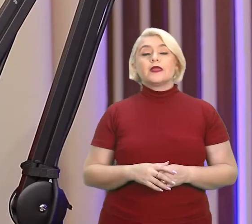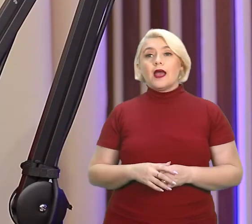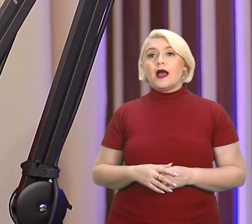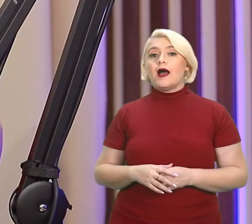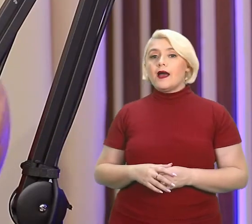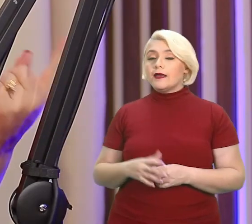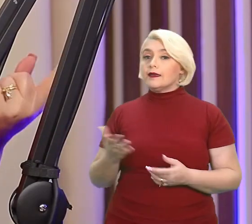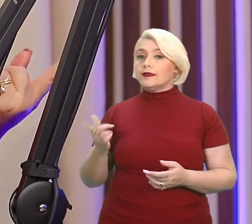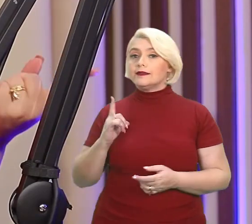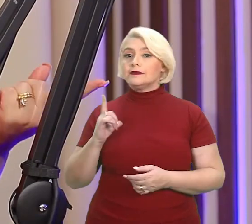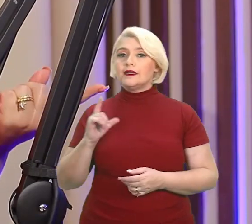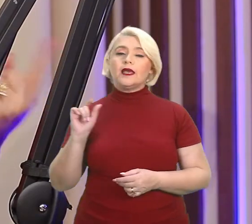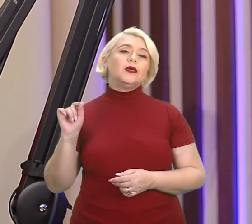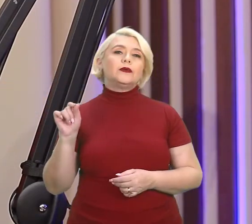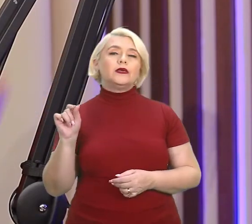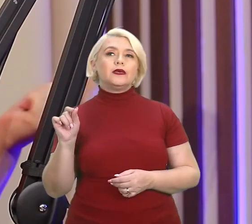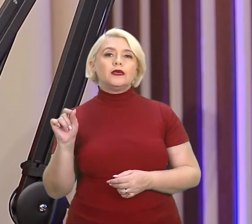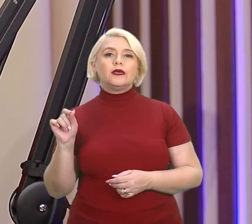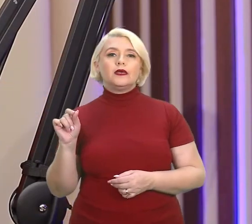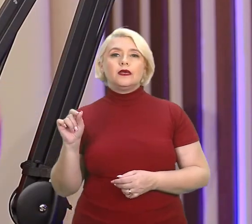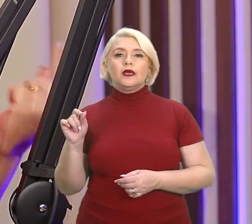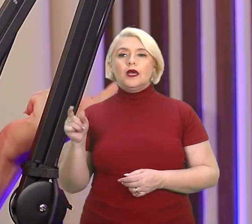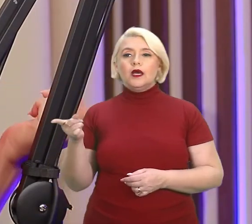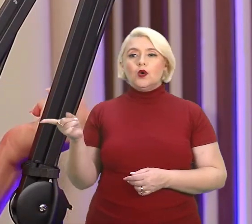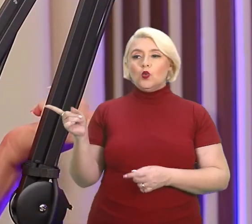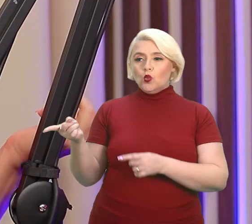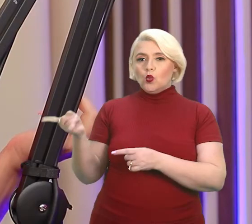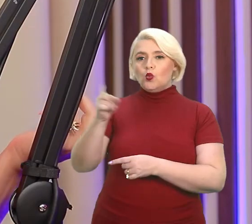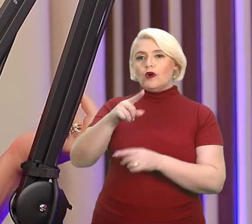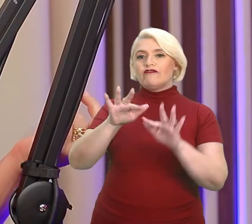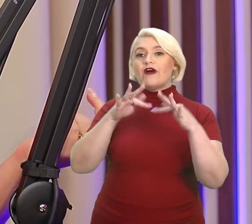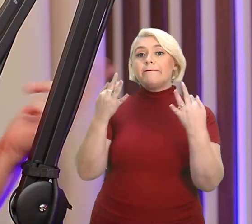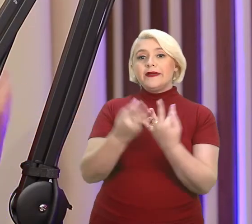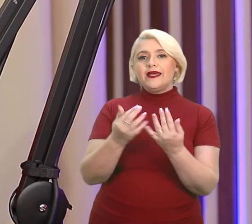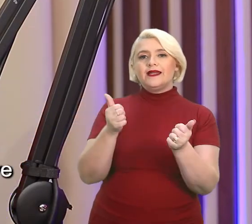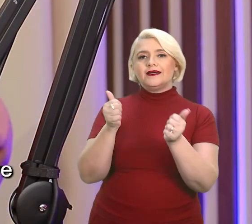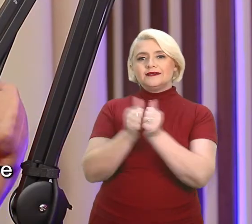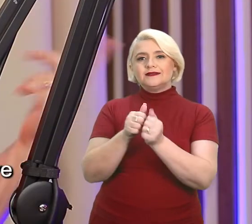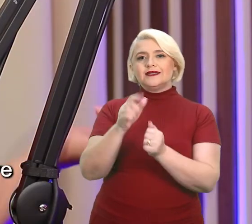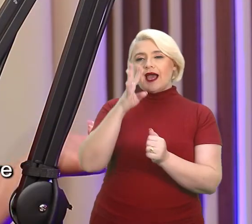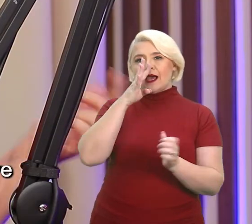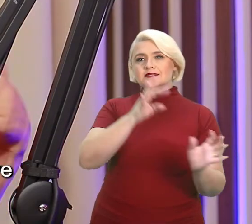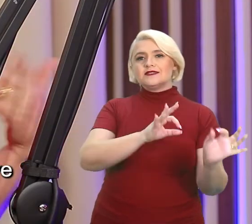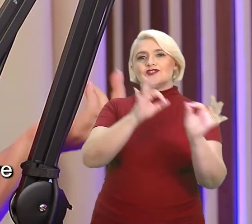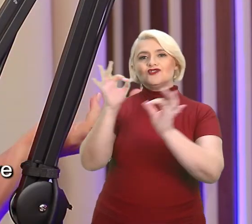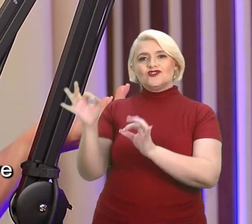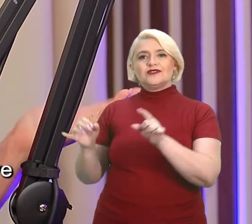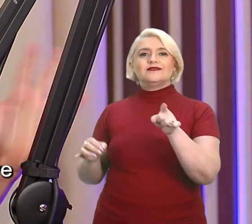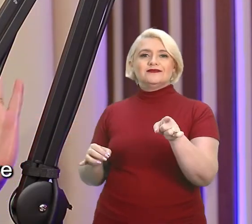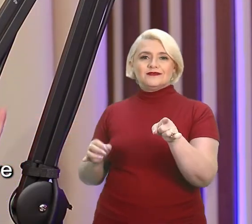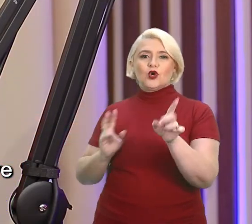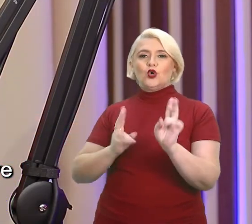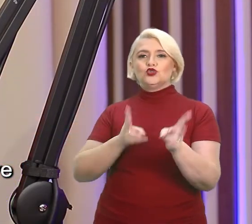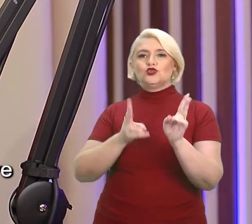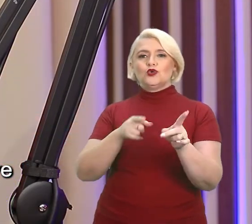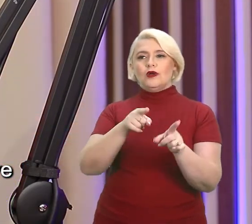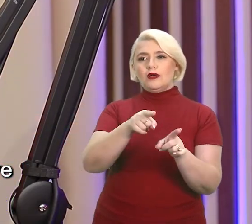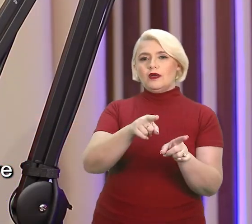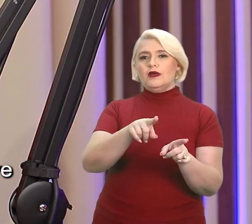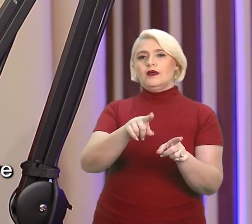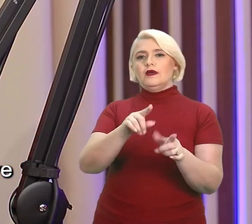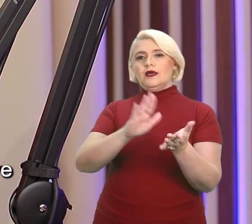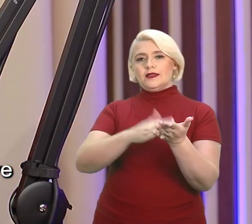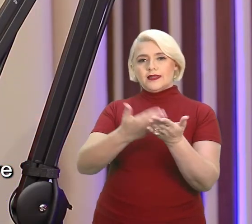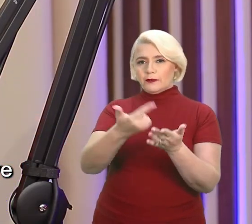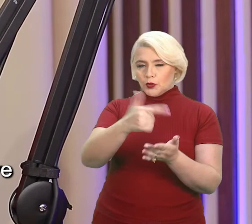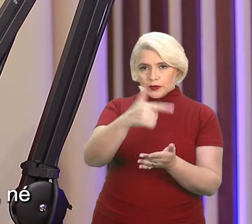eles tanto num contra no outro, porque aí as famílias continuavam assistindo a live sem